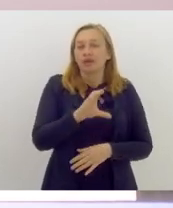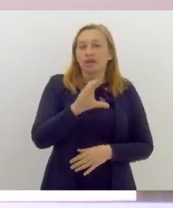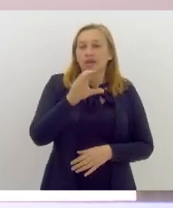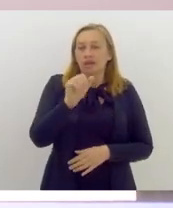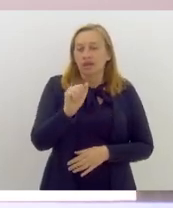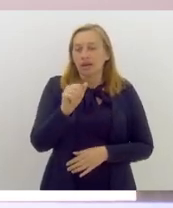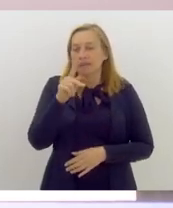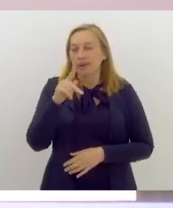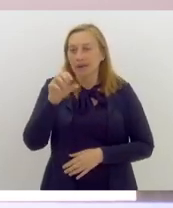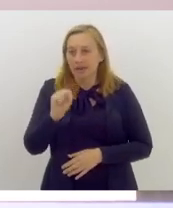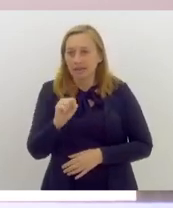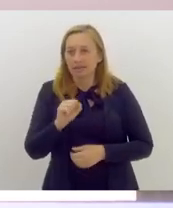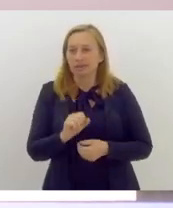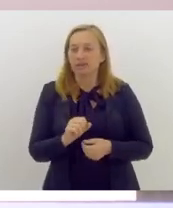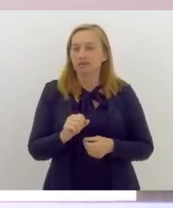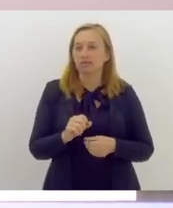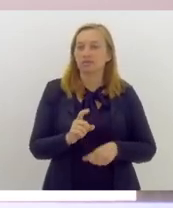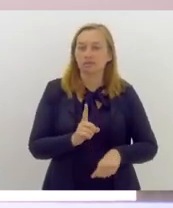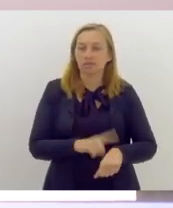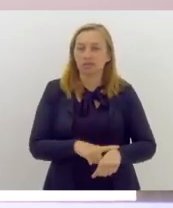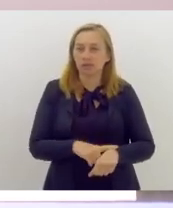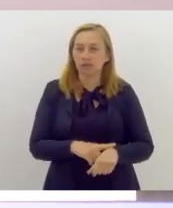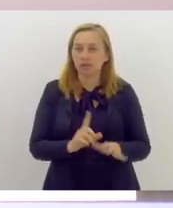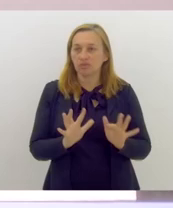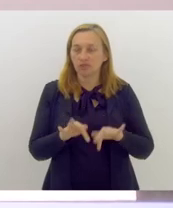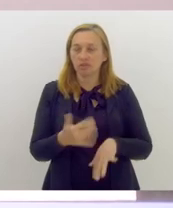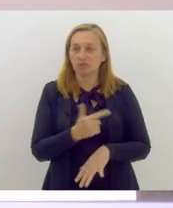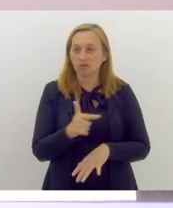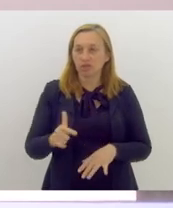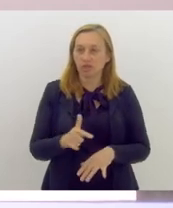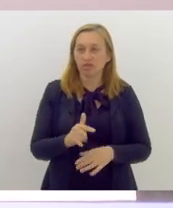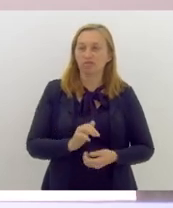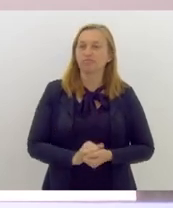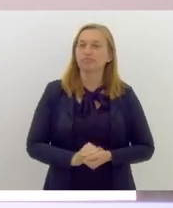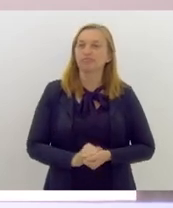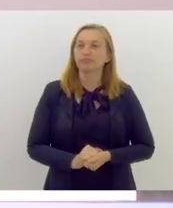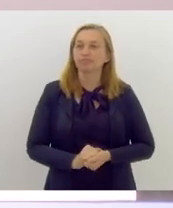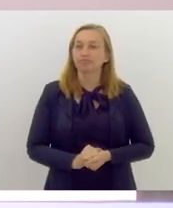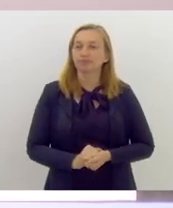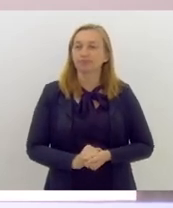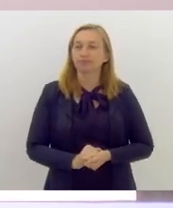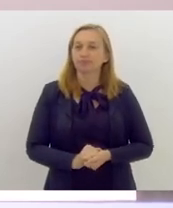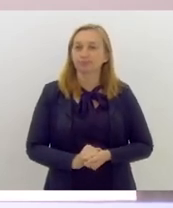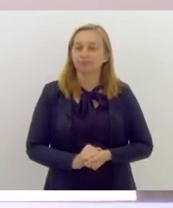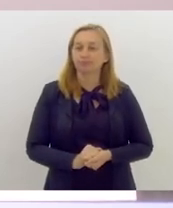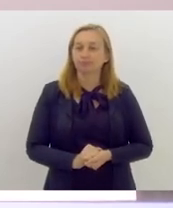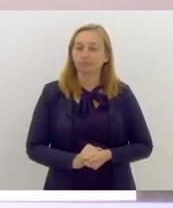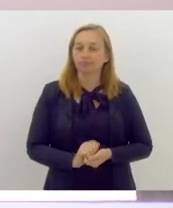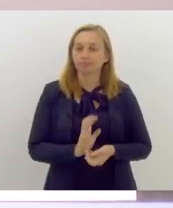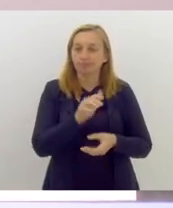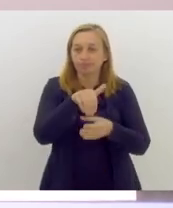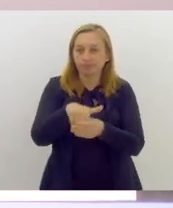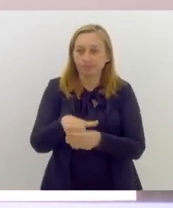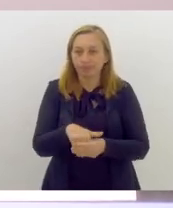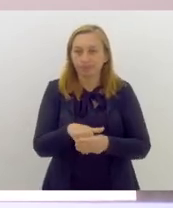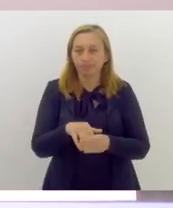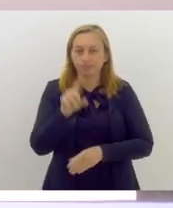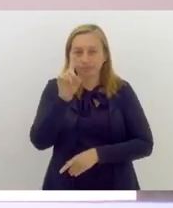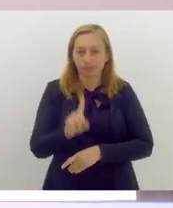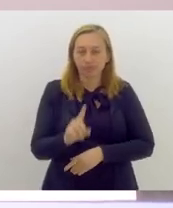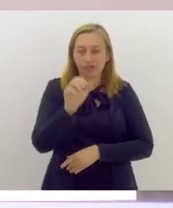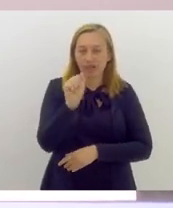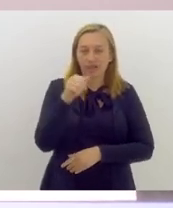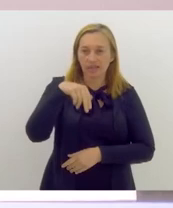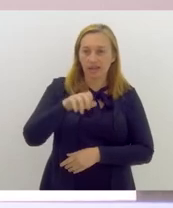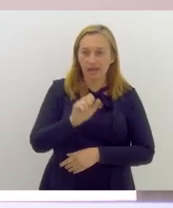por tempo indeterminado passando por cima da votação da Diretoria da Nael